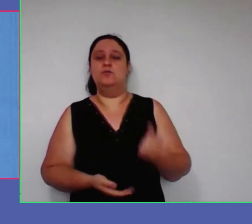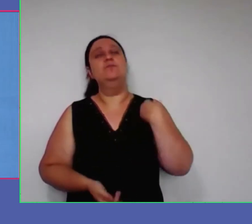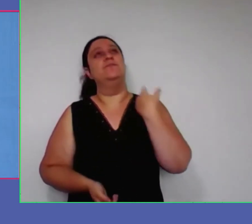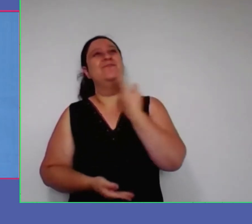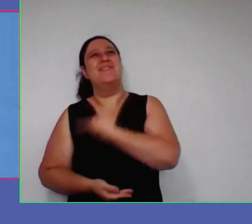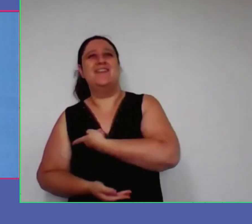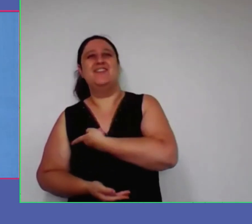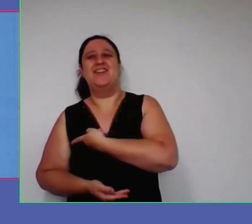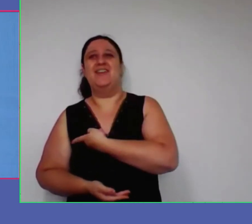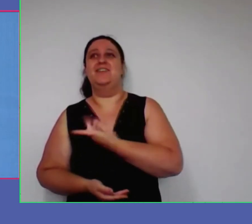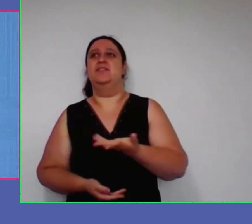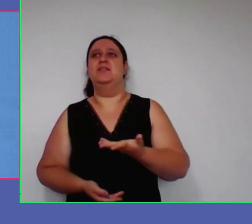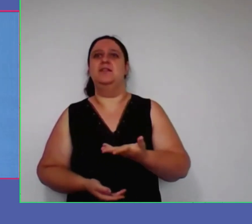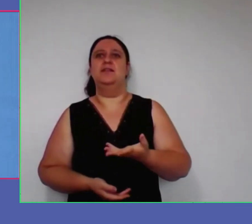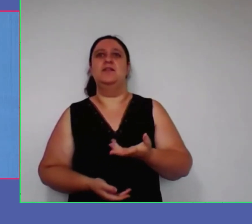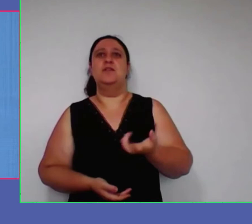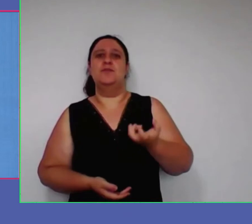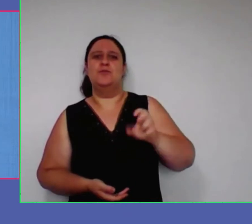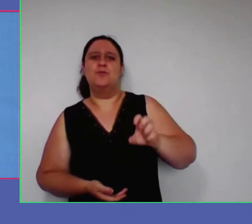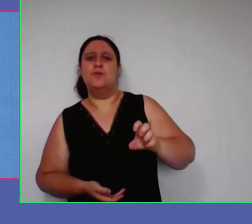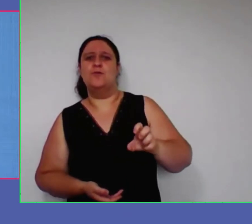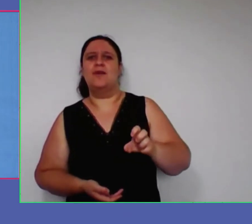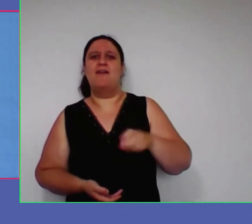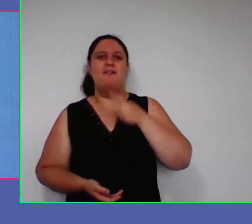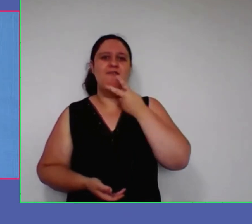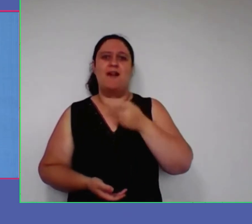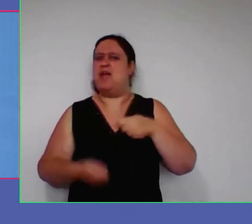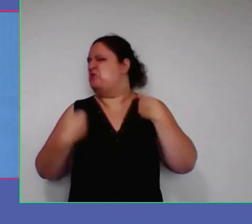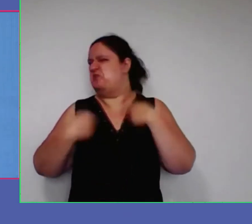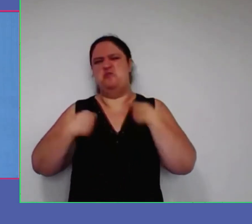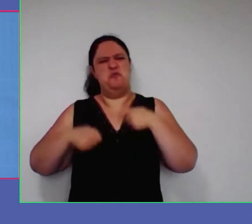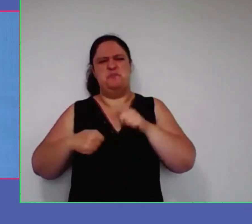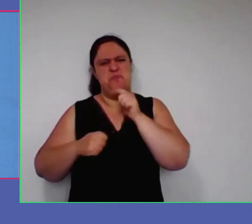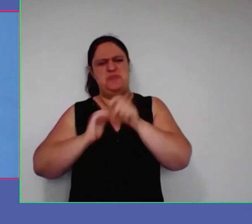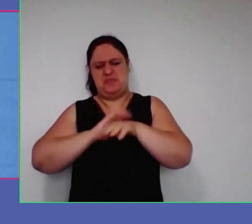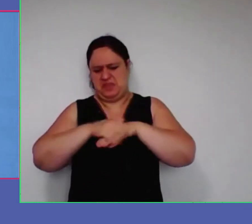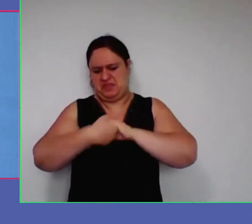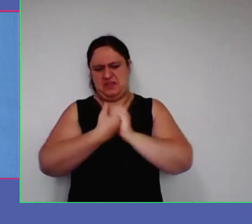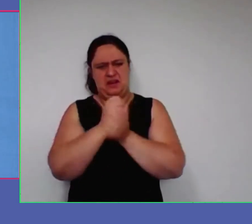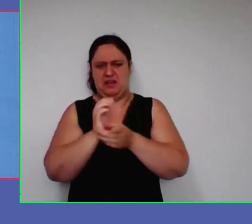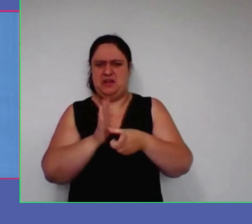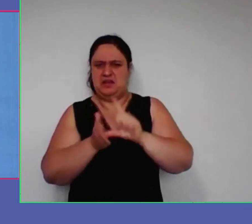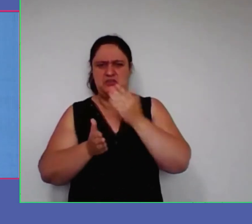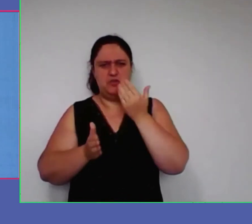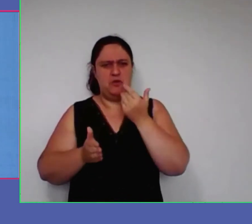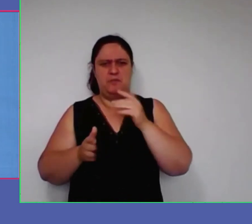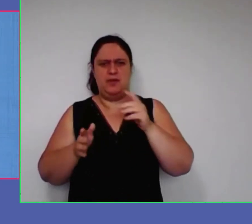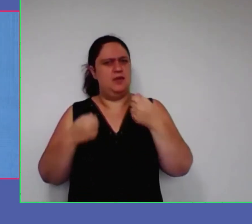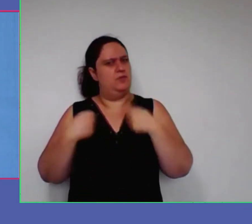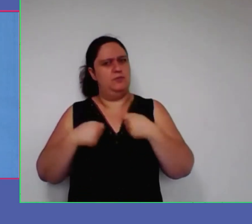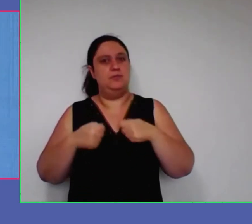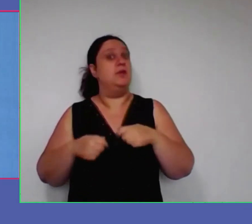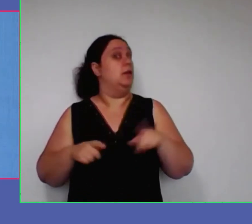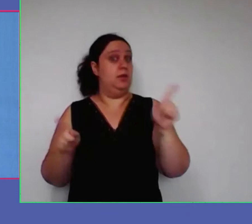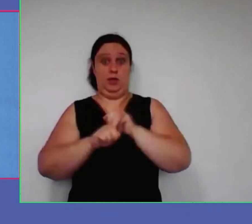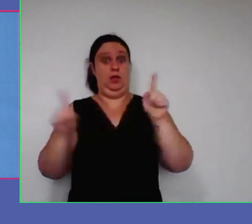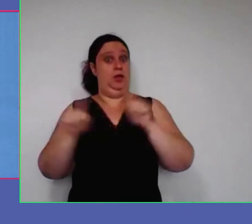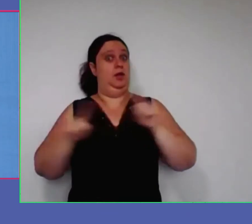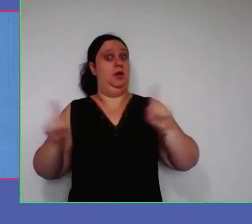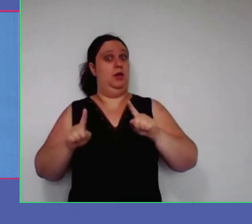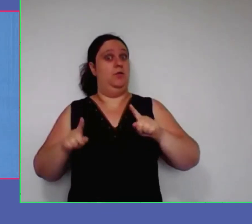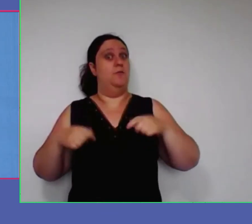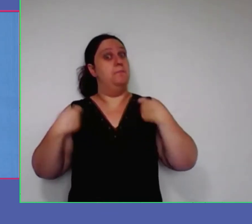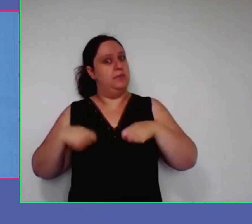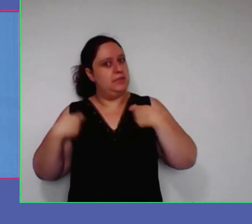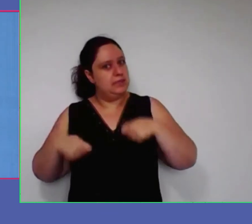promovendo para que os irmãos não lavem as mãos antes de comer. Isso não tem nada a ver. Isso é uma questão de higiene,